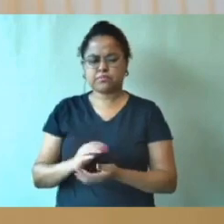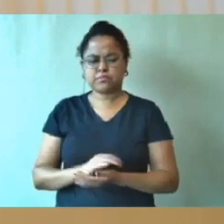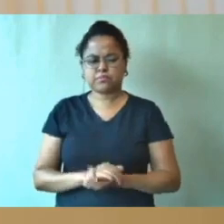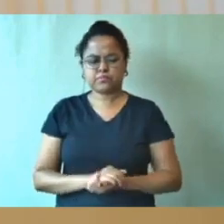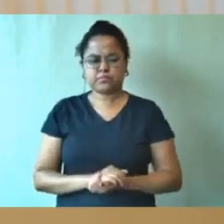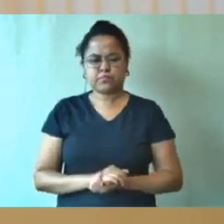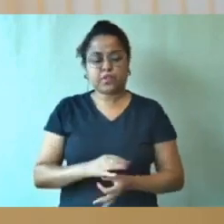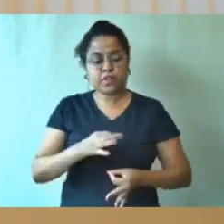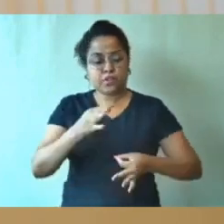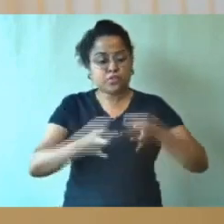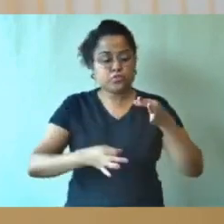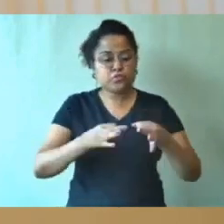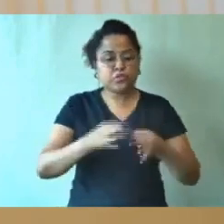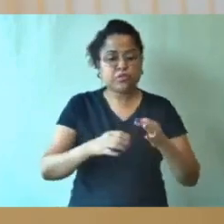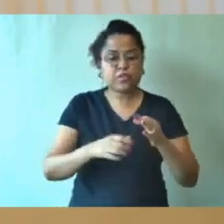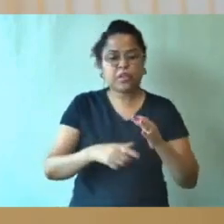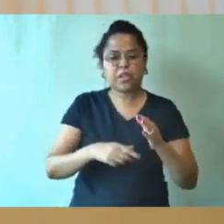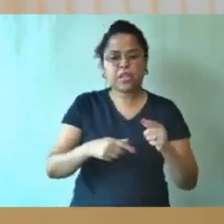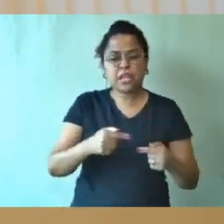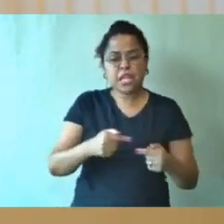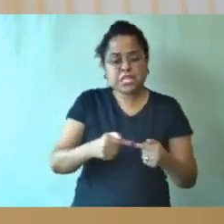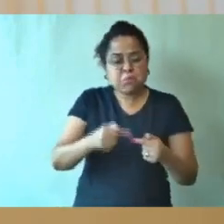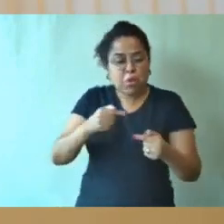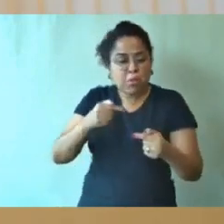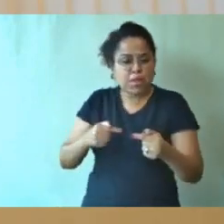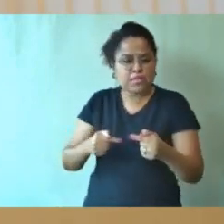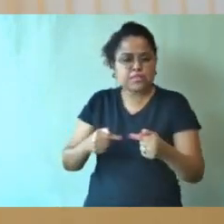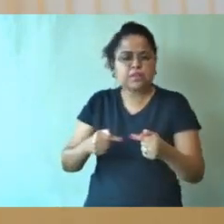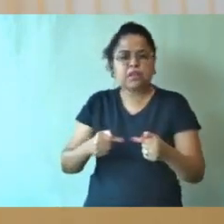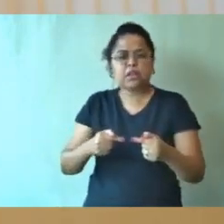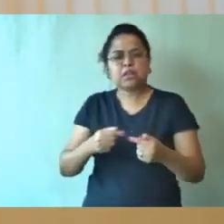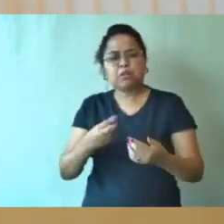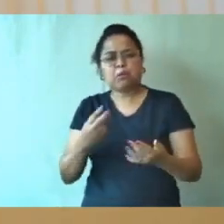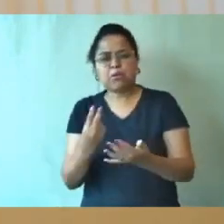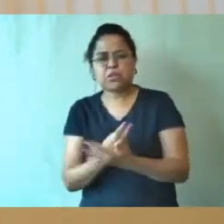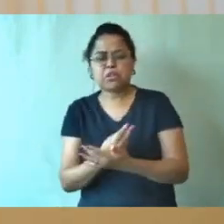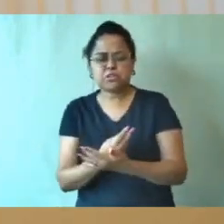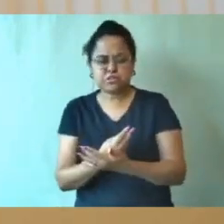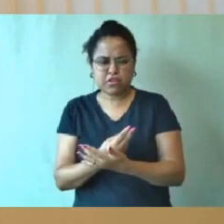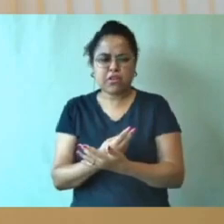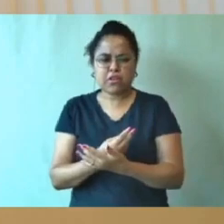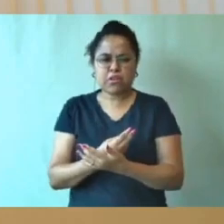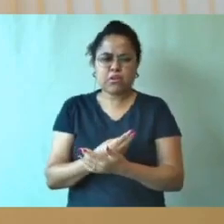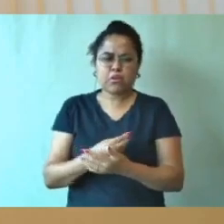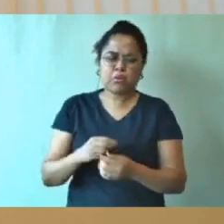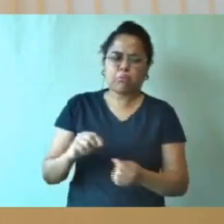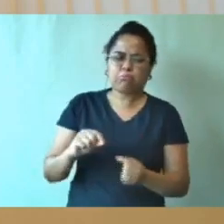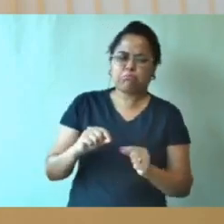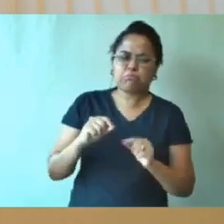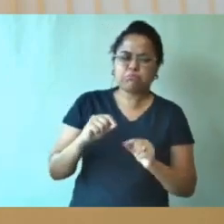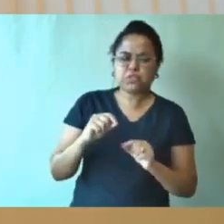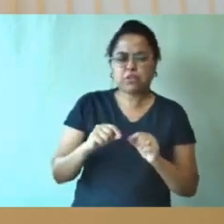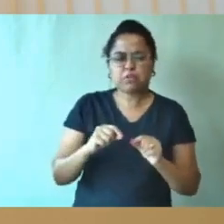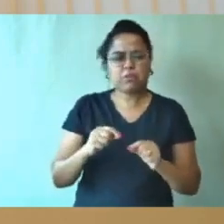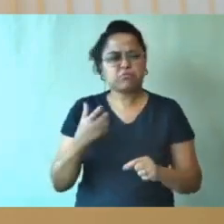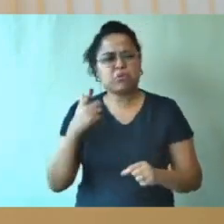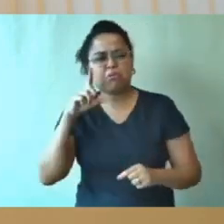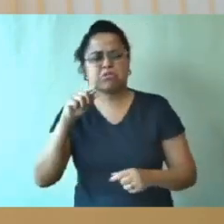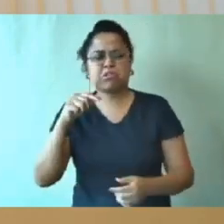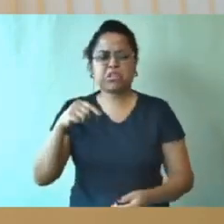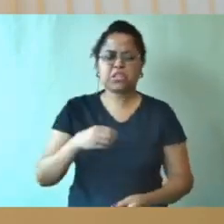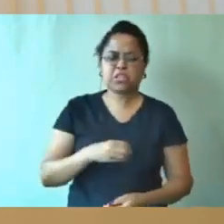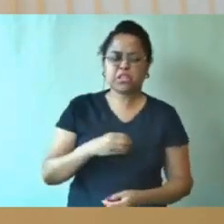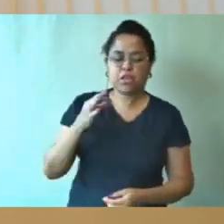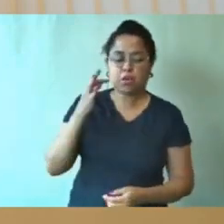Justificar que na semana passada ocorreu um fato imprevisto. Peço desculpa, já mandei o ofício e não imaginava que ia